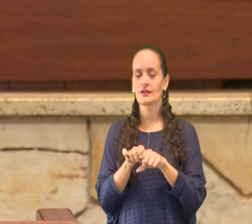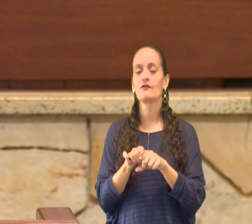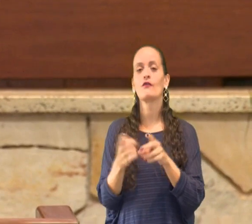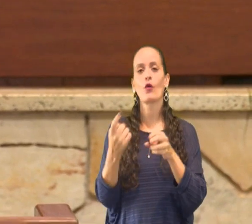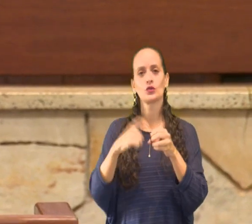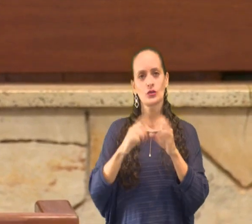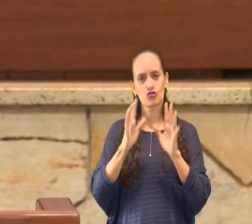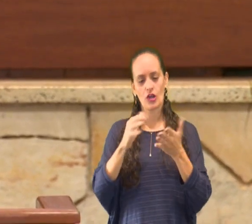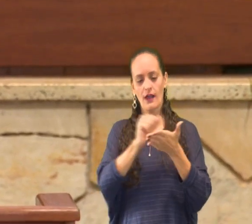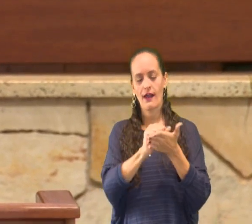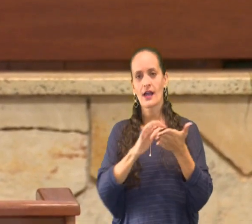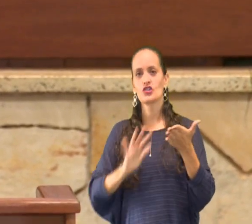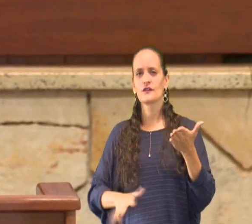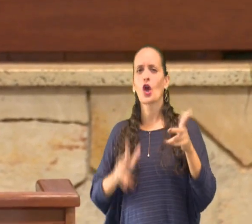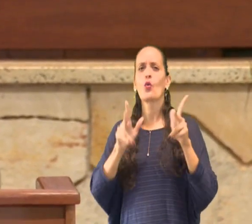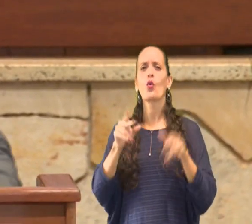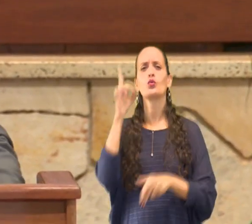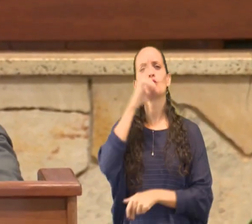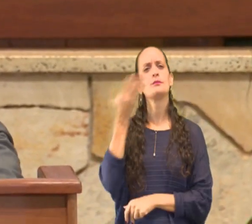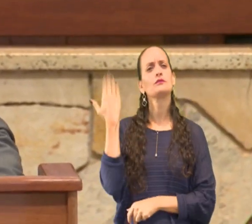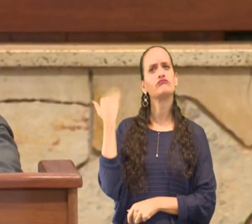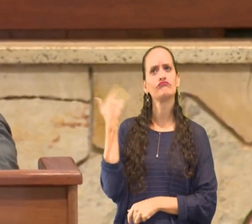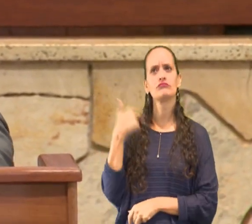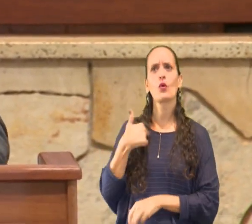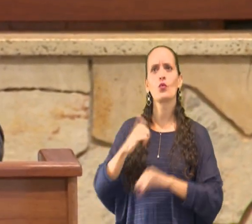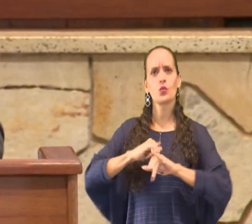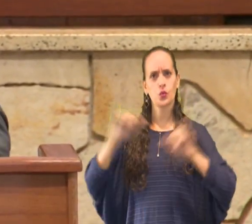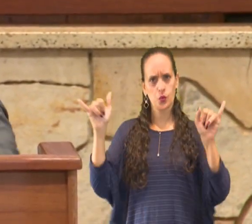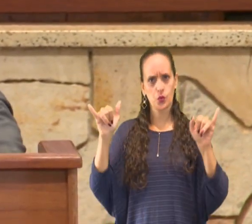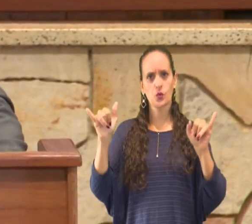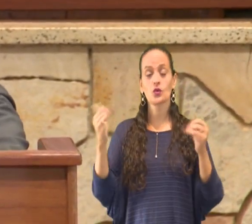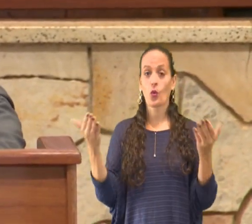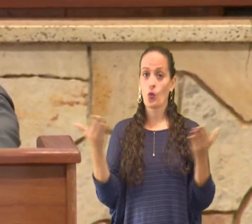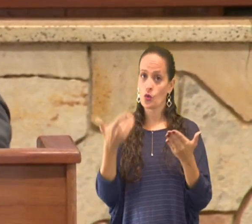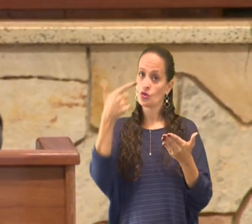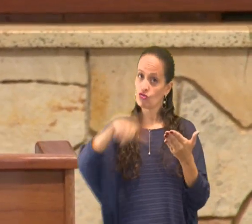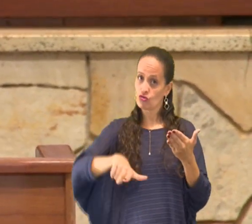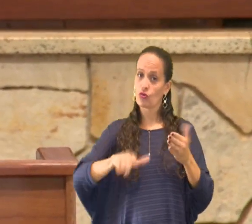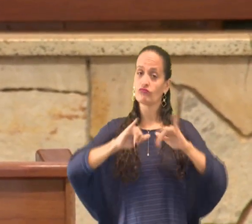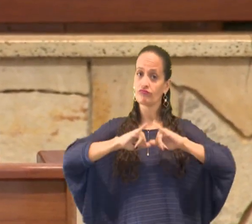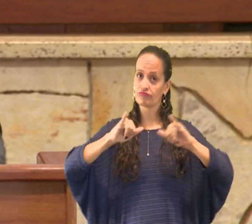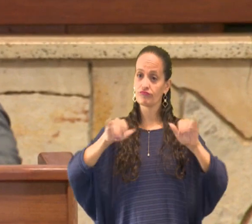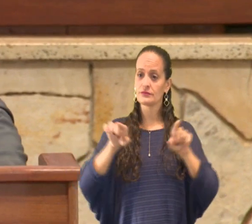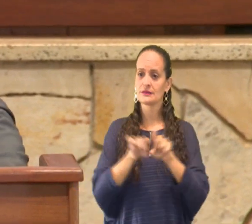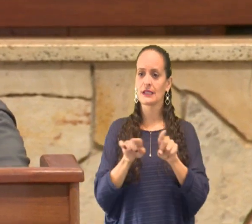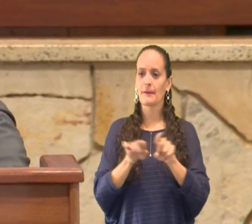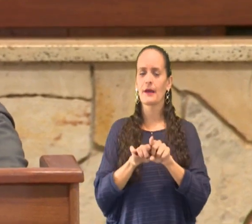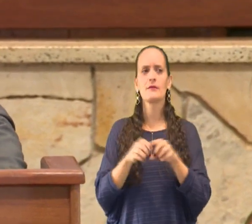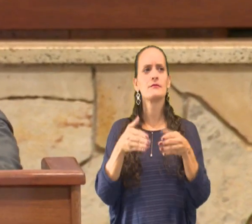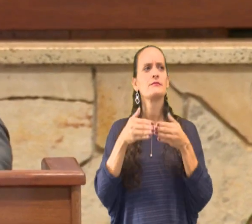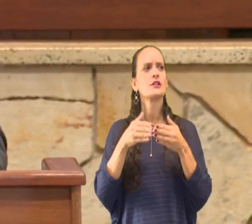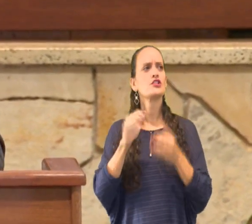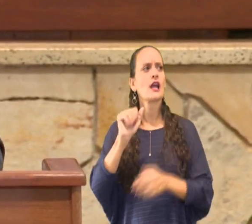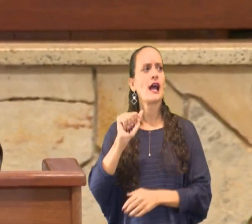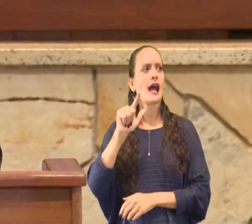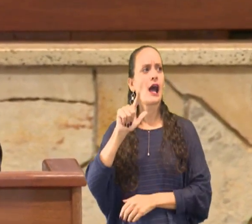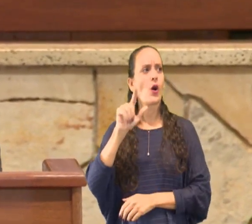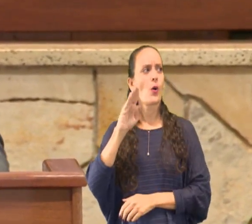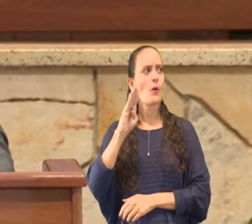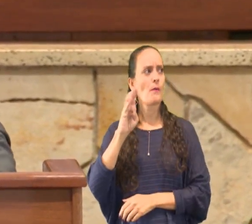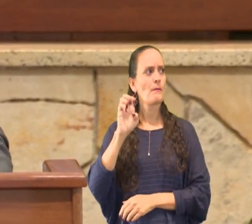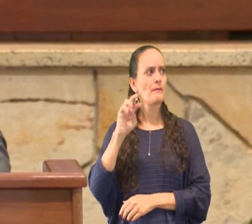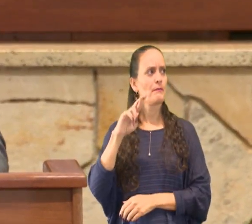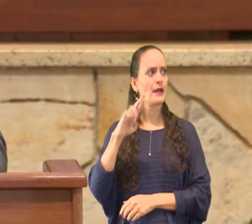atividades, assim como fiz no domingo próximo passado pela manhã, quero fazer nesse momento. Quero convidar o nosso irmão Alberto, que é o professor da